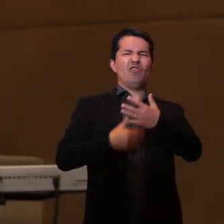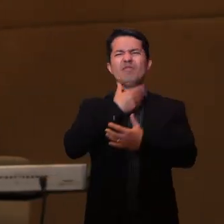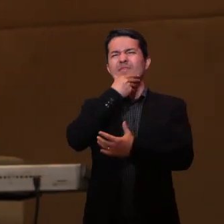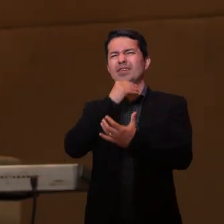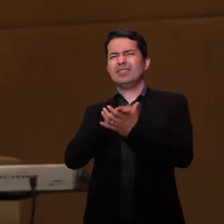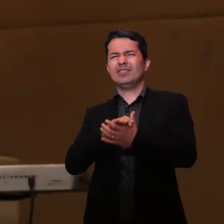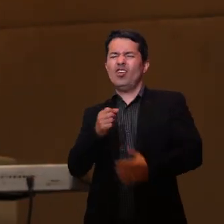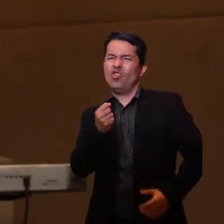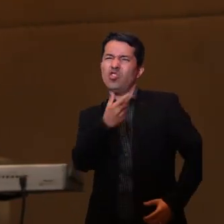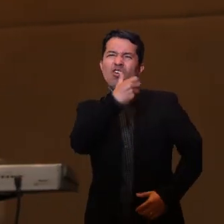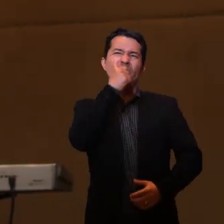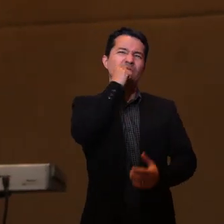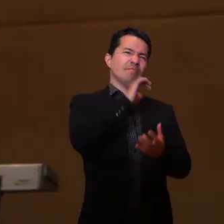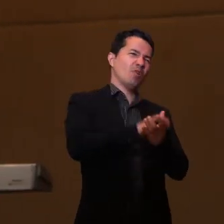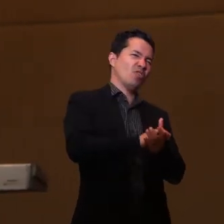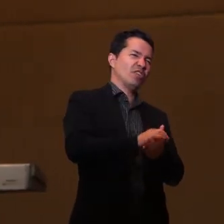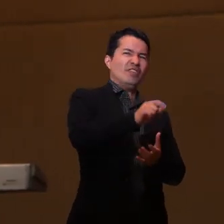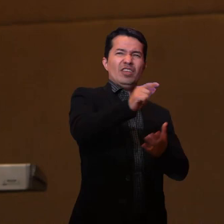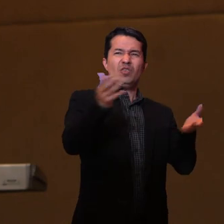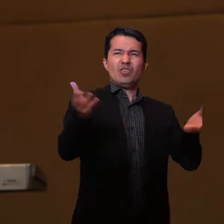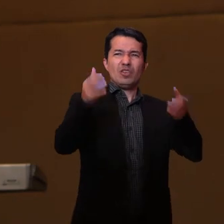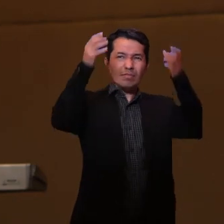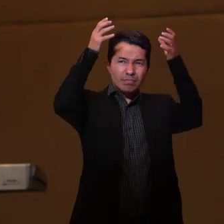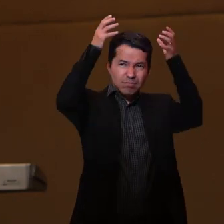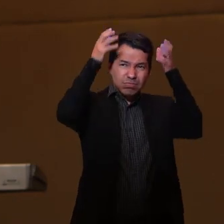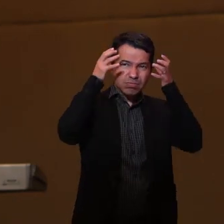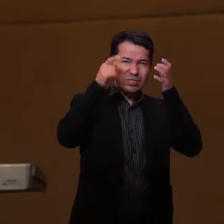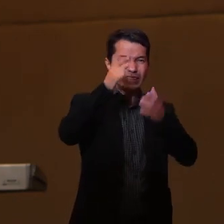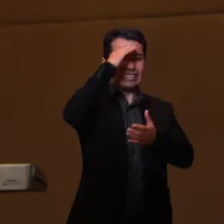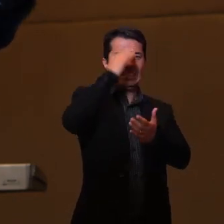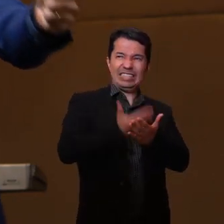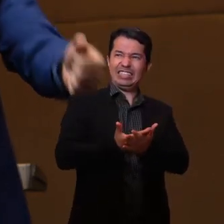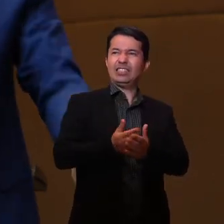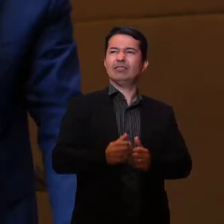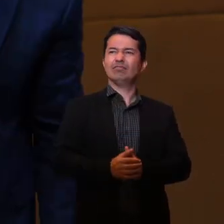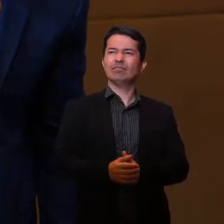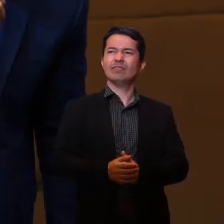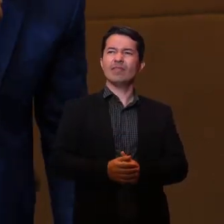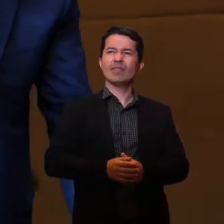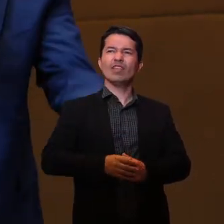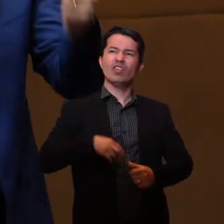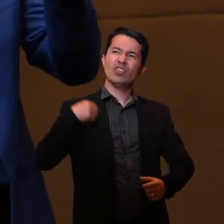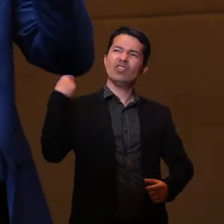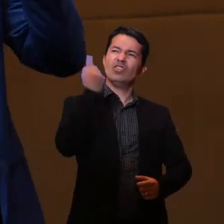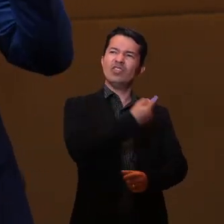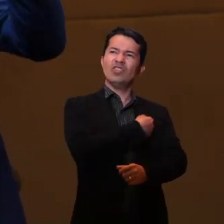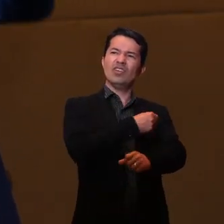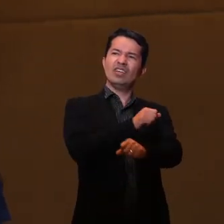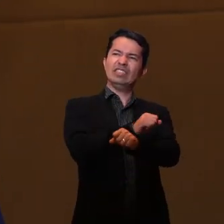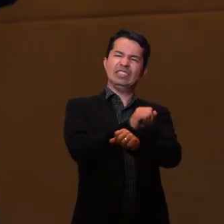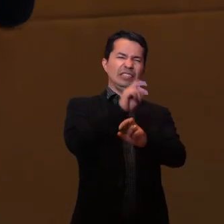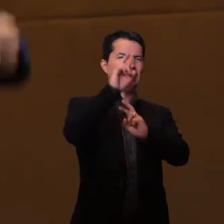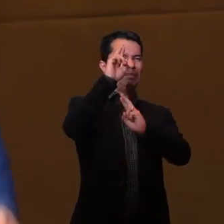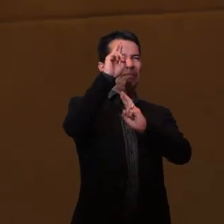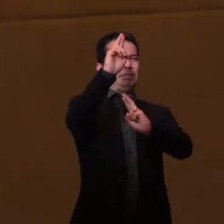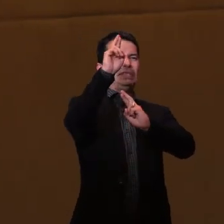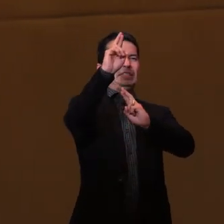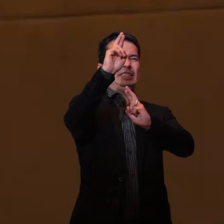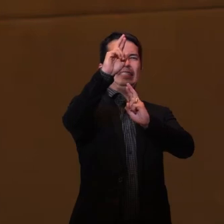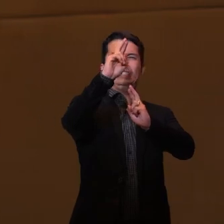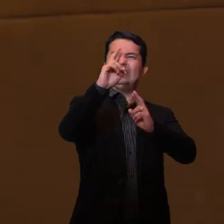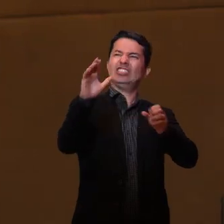vão colocar o capacete da salvação. Você crê nisso? A nossa esperança, ela é cheia de alegria. A